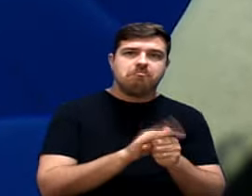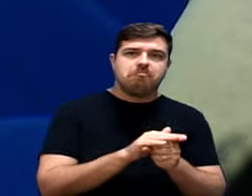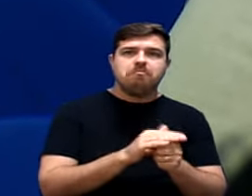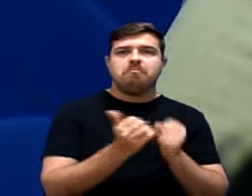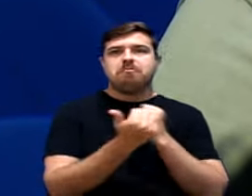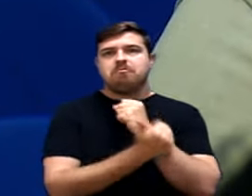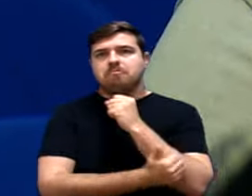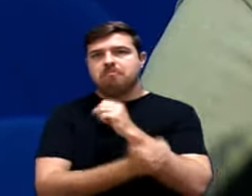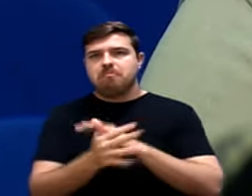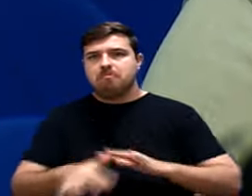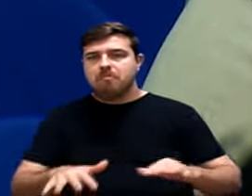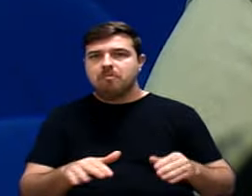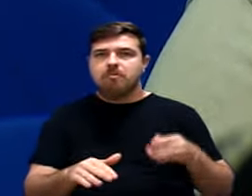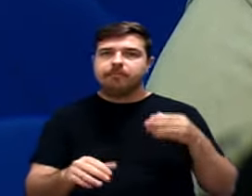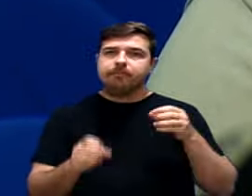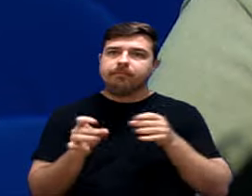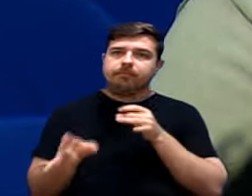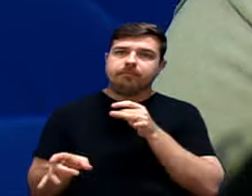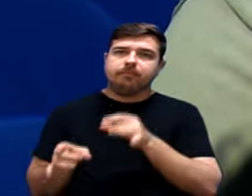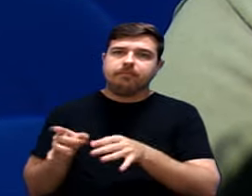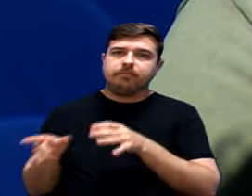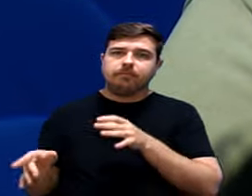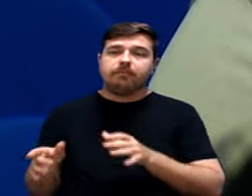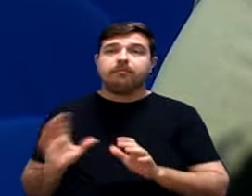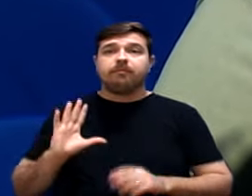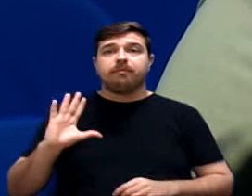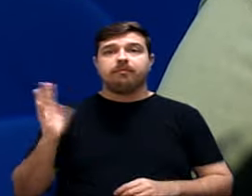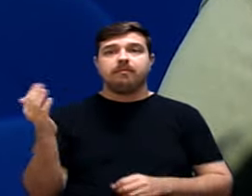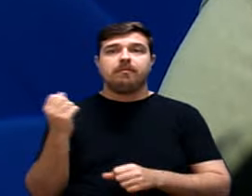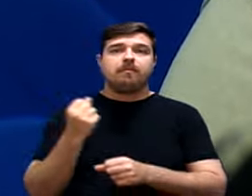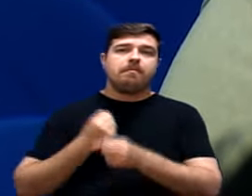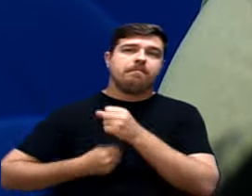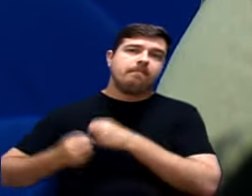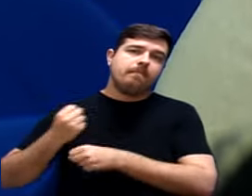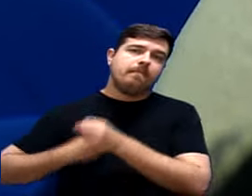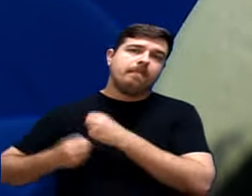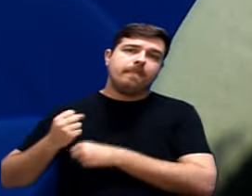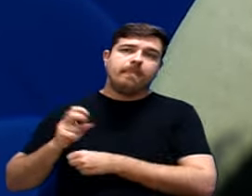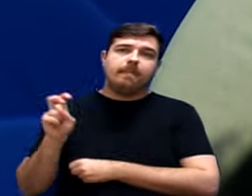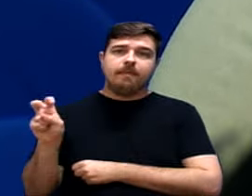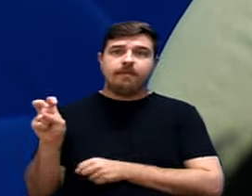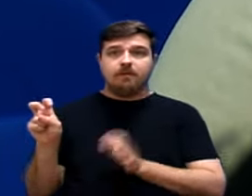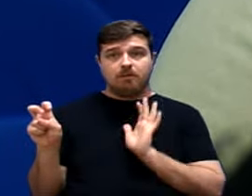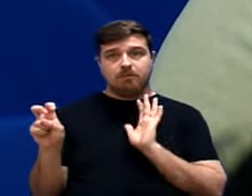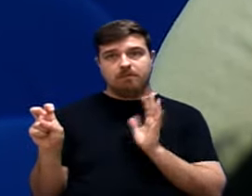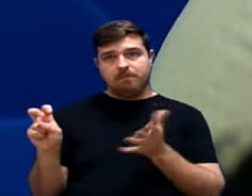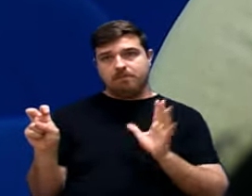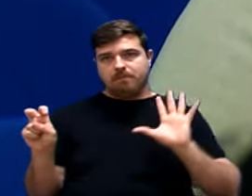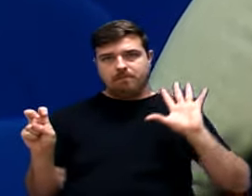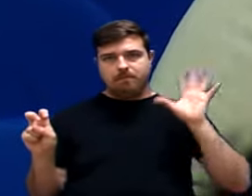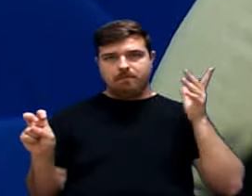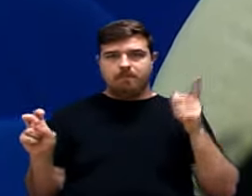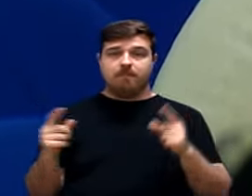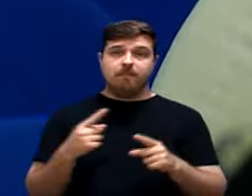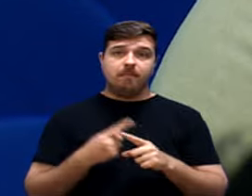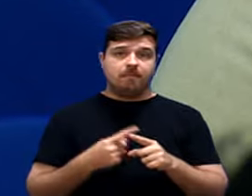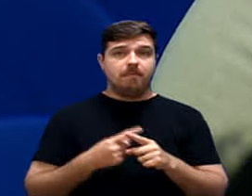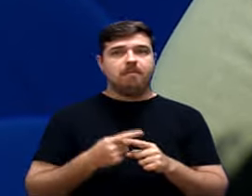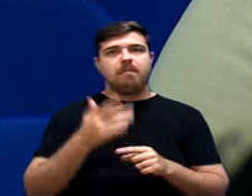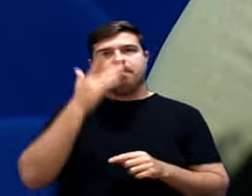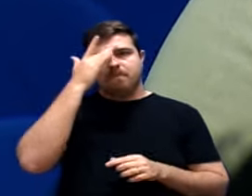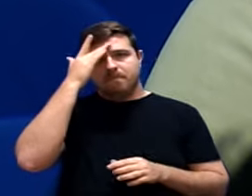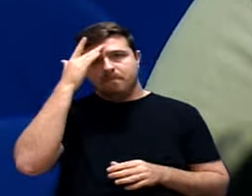há mais aproximadamente 5 anos nós temos esgoto a céu aberto no bairro isso acontece por quê Por crescimento